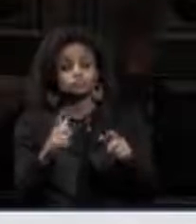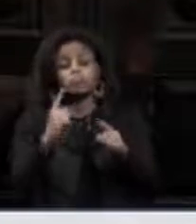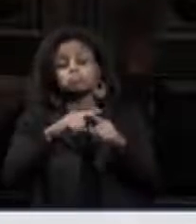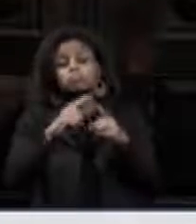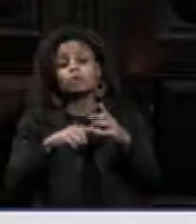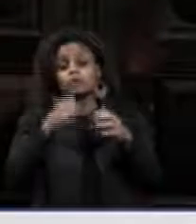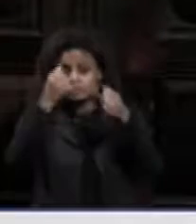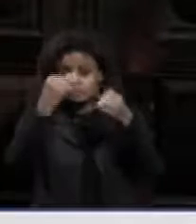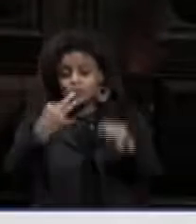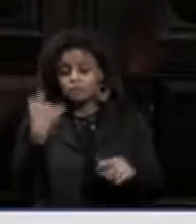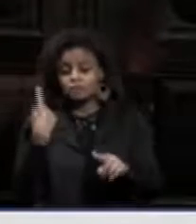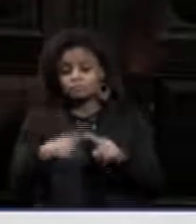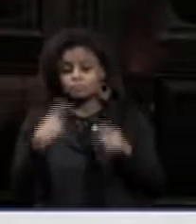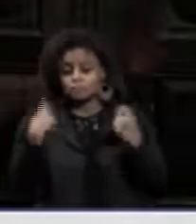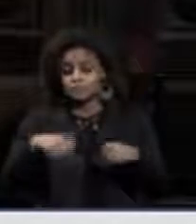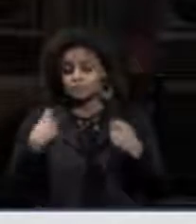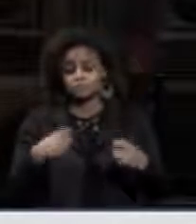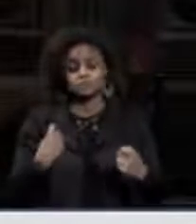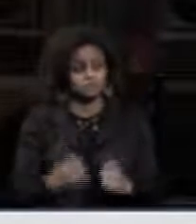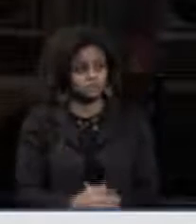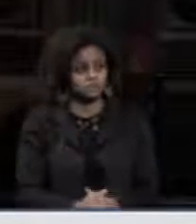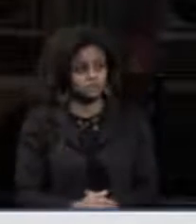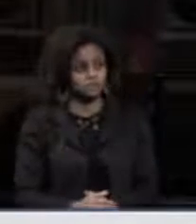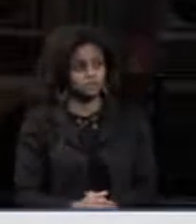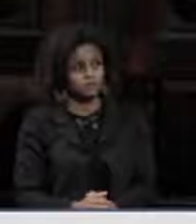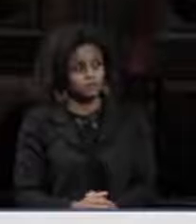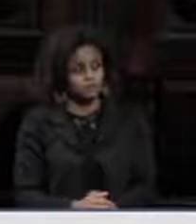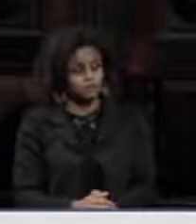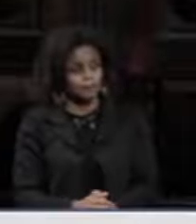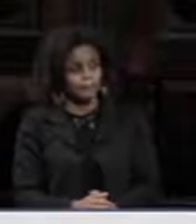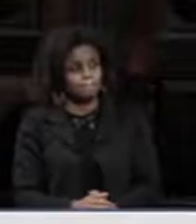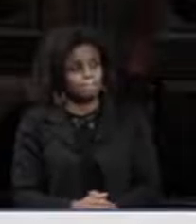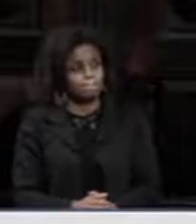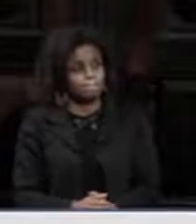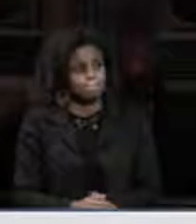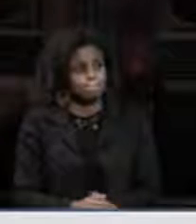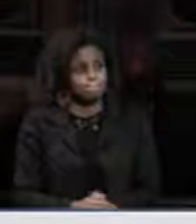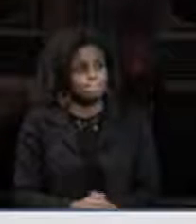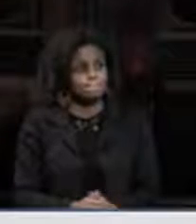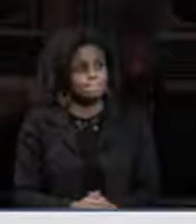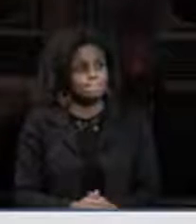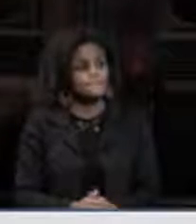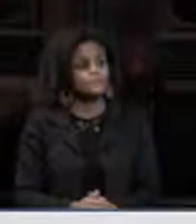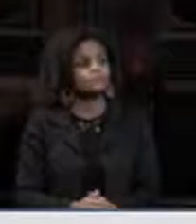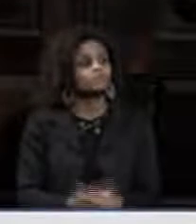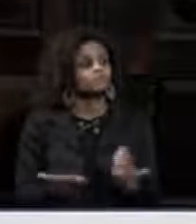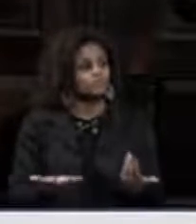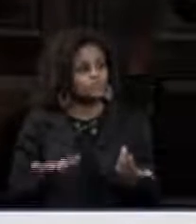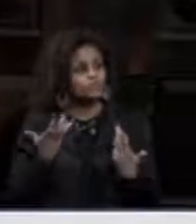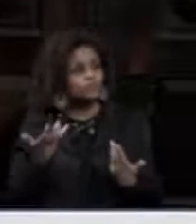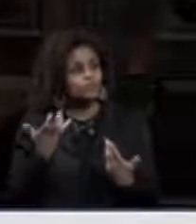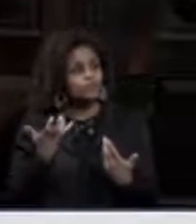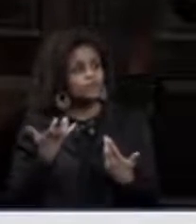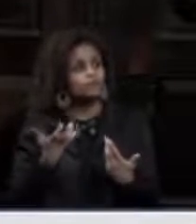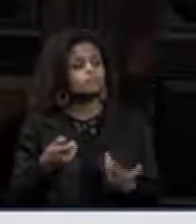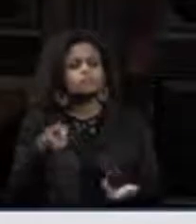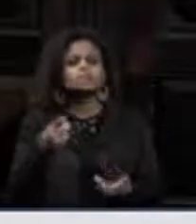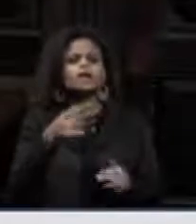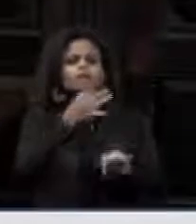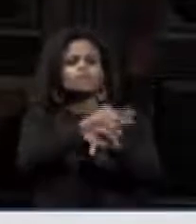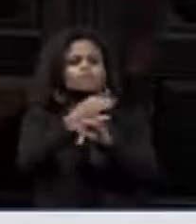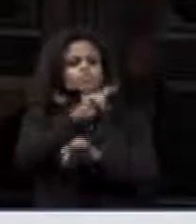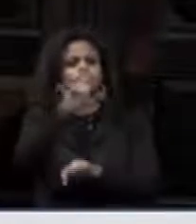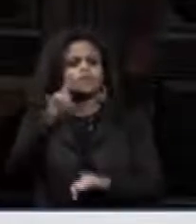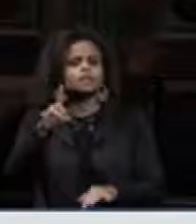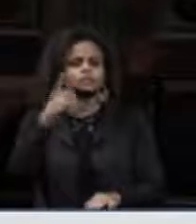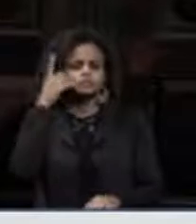aqui da casa, representação da Alerj, né? Então eu quero que isso daí simplesmente seja